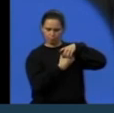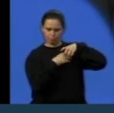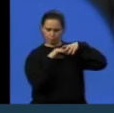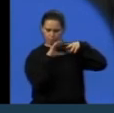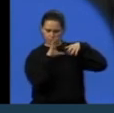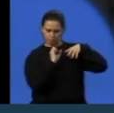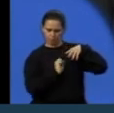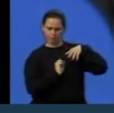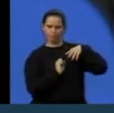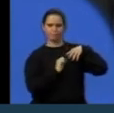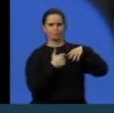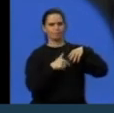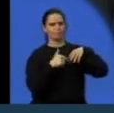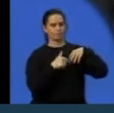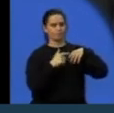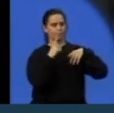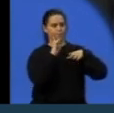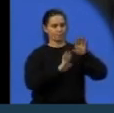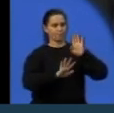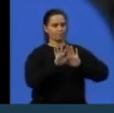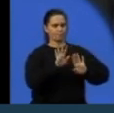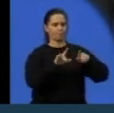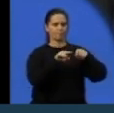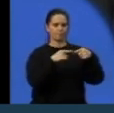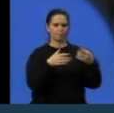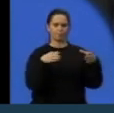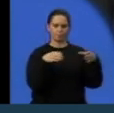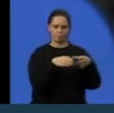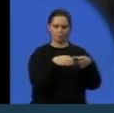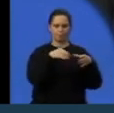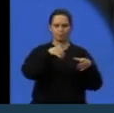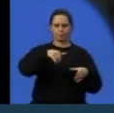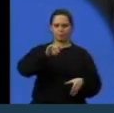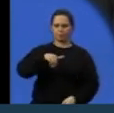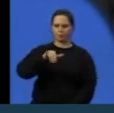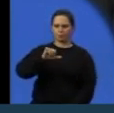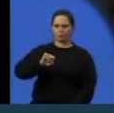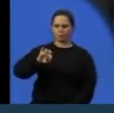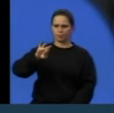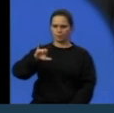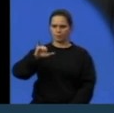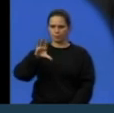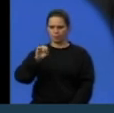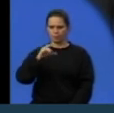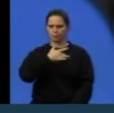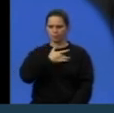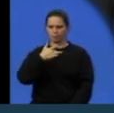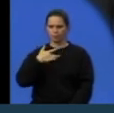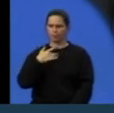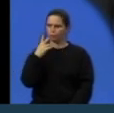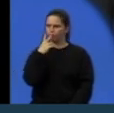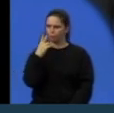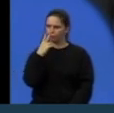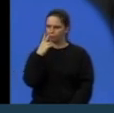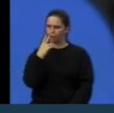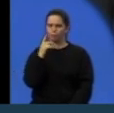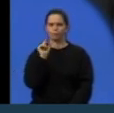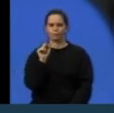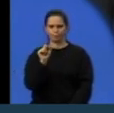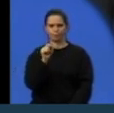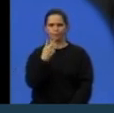oxigênio. De acordo com o Ministério da Saúde, prezado aluno, o fumo é responsável por cerca